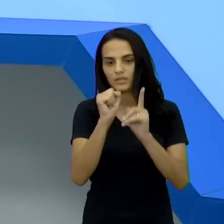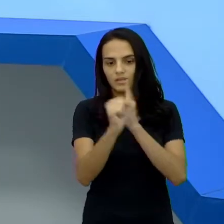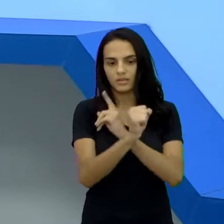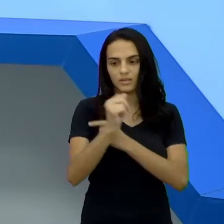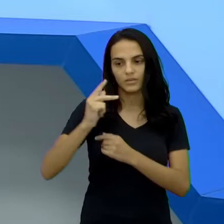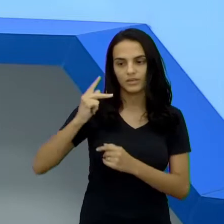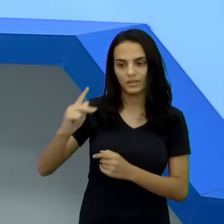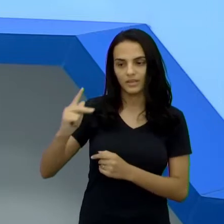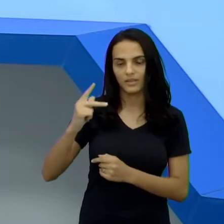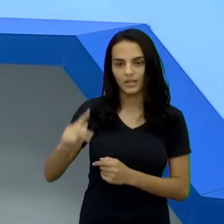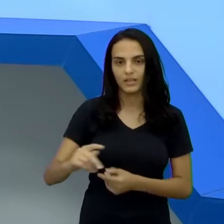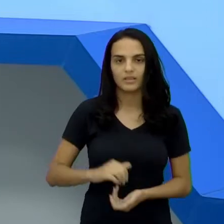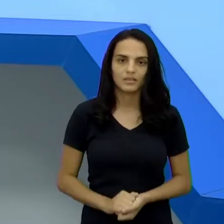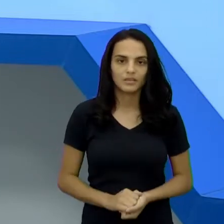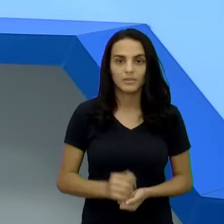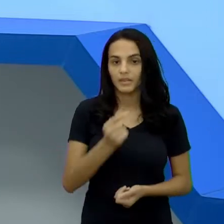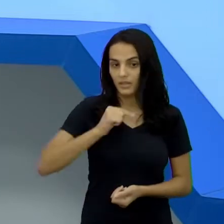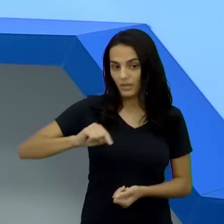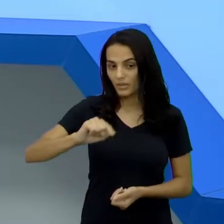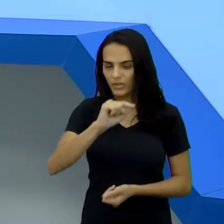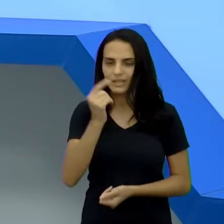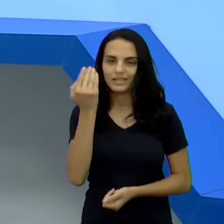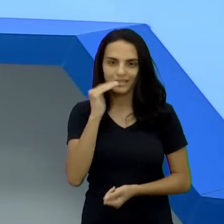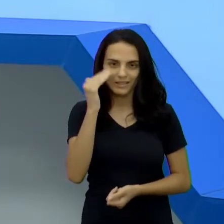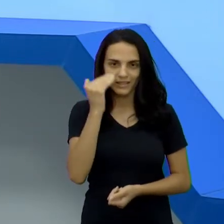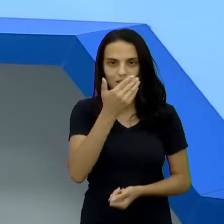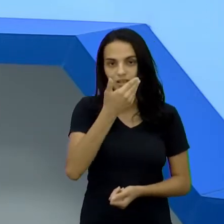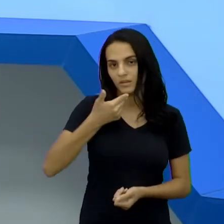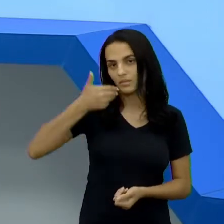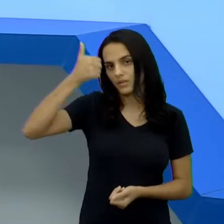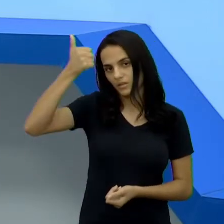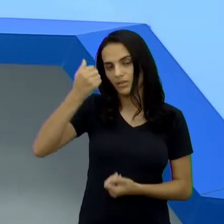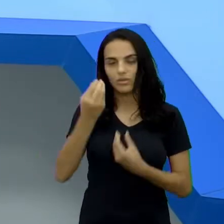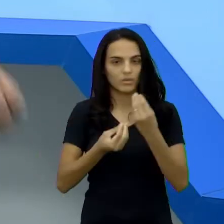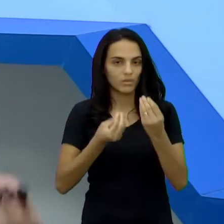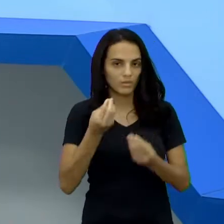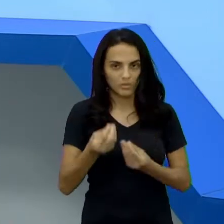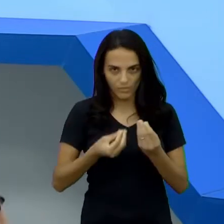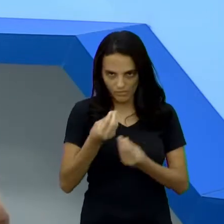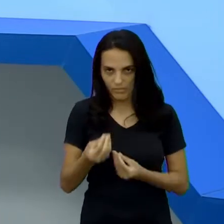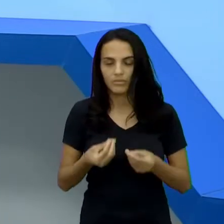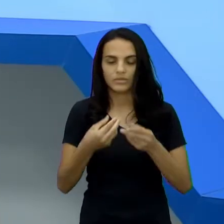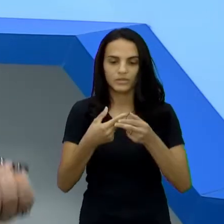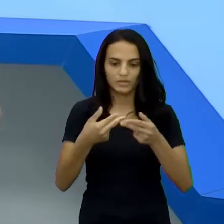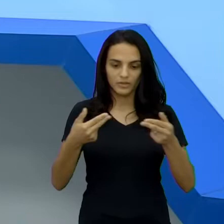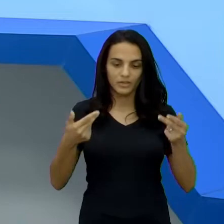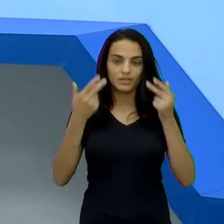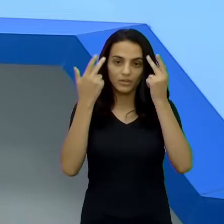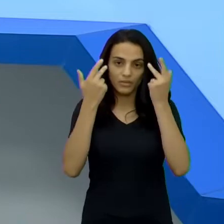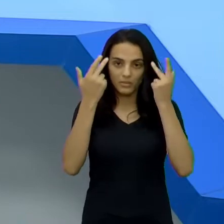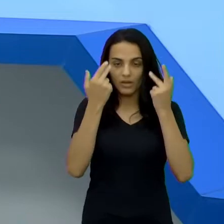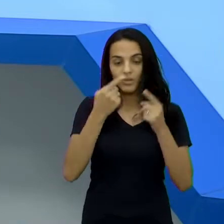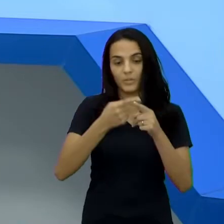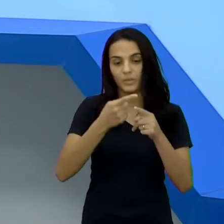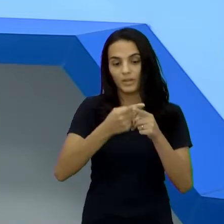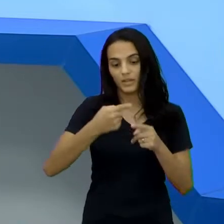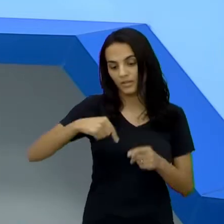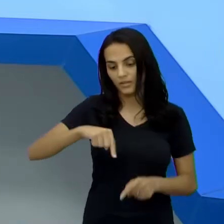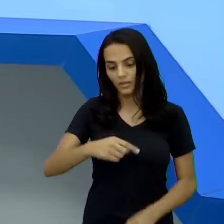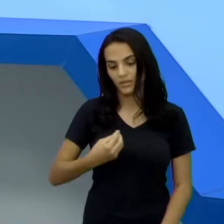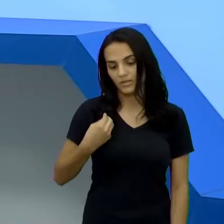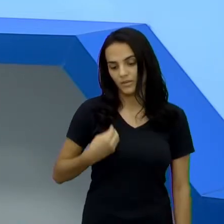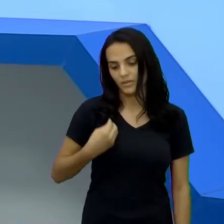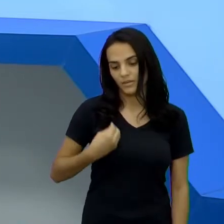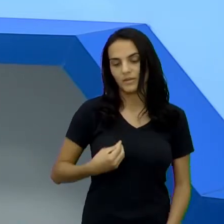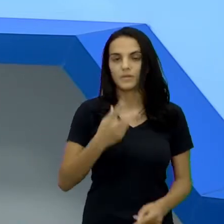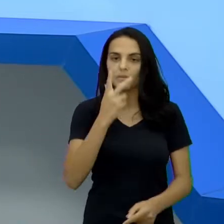delas, para que a gente entenda melhor como muitas vezes a gente vai ter muitas coisas em comum, porque a gente viveu coisas